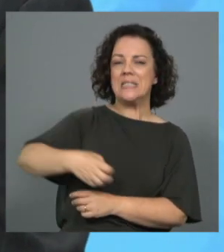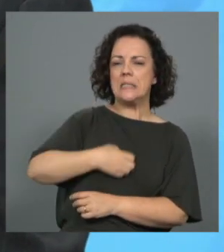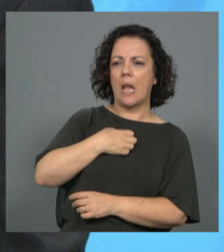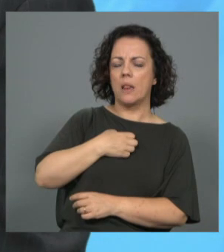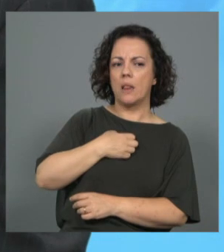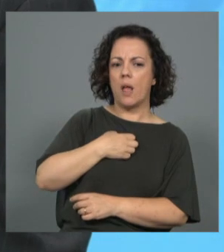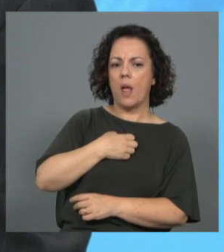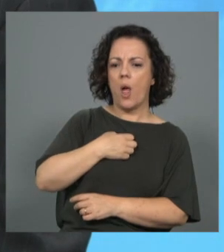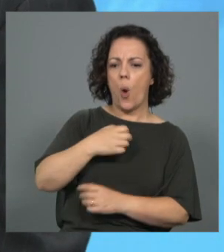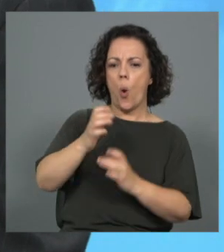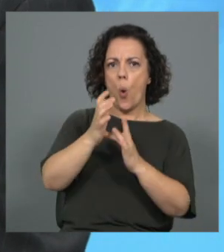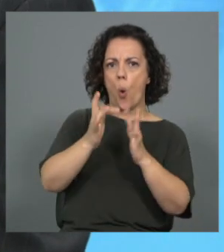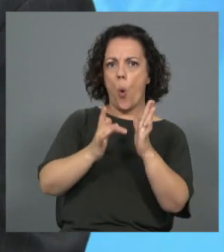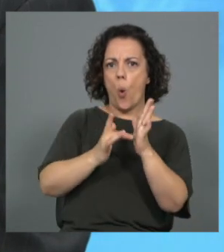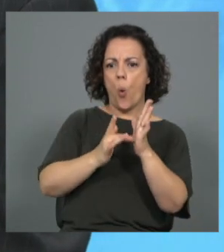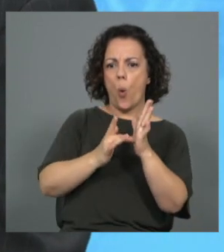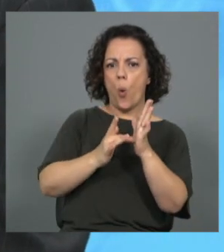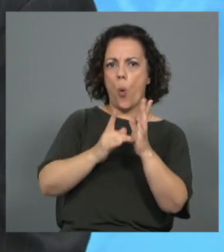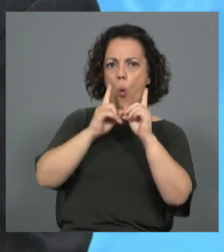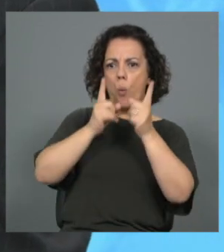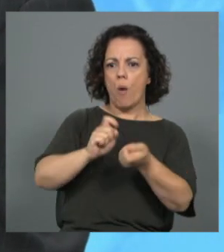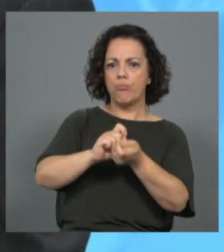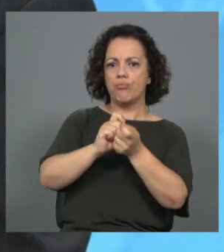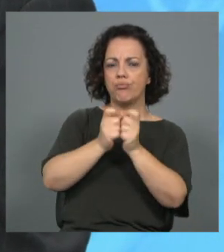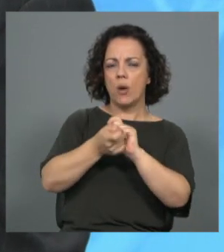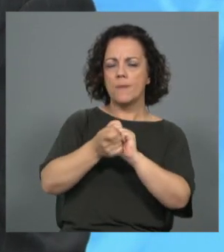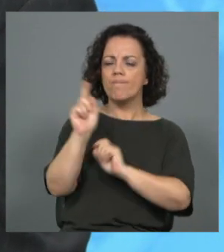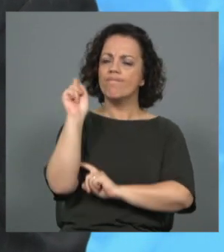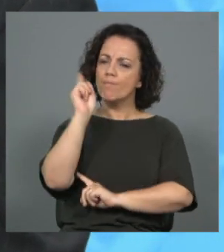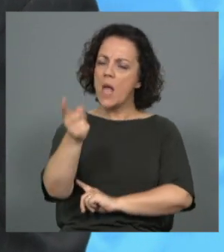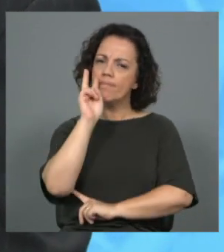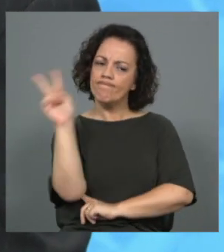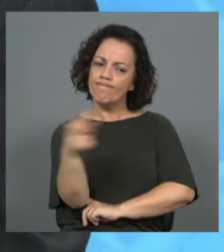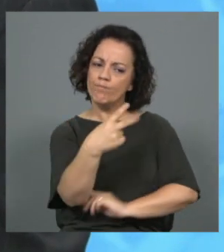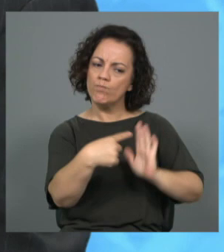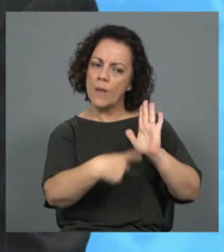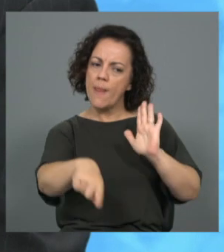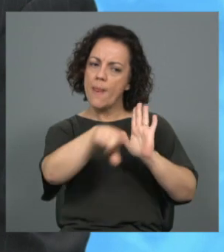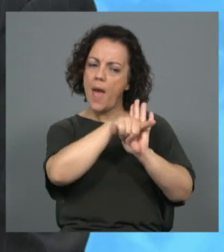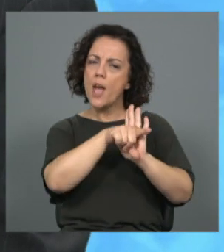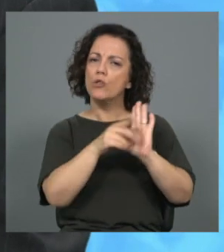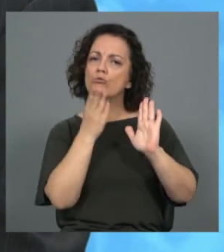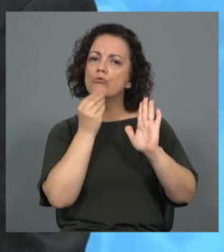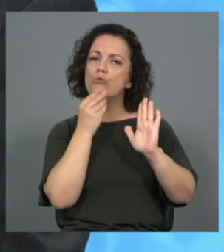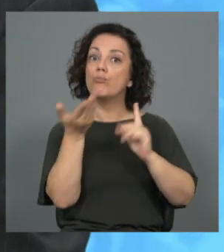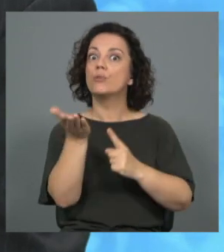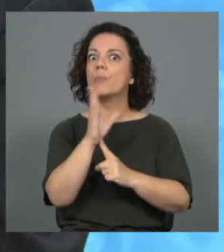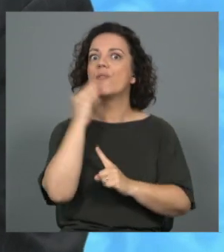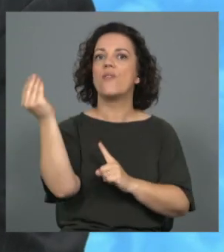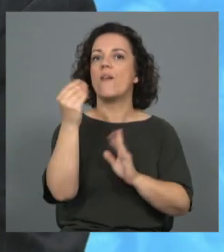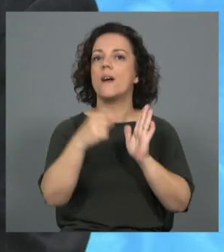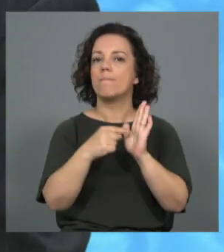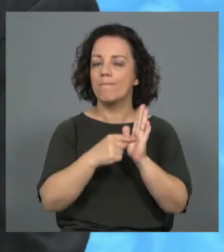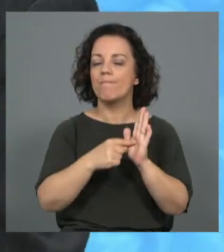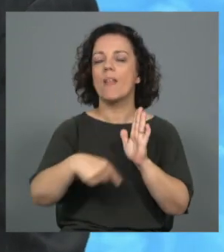paganismo observassem as leis do judaísmo. Sobretudo a famosa lei da